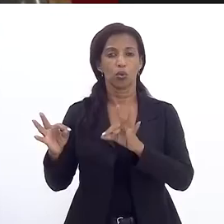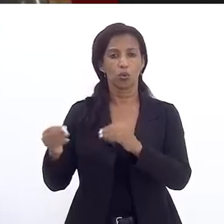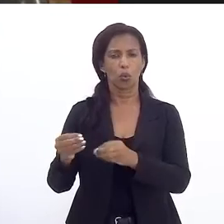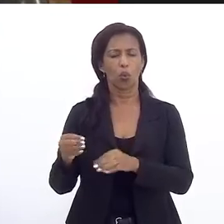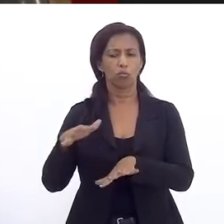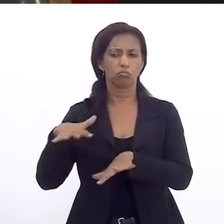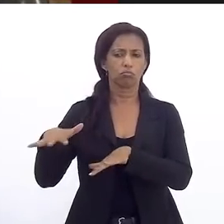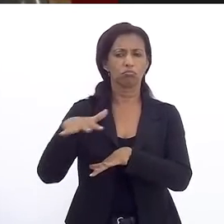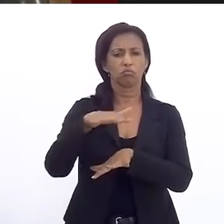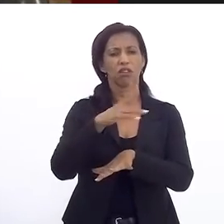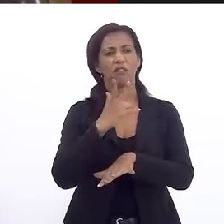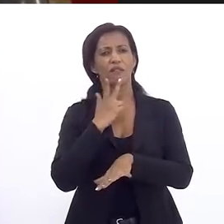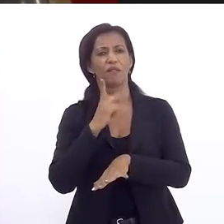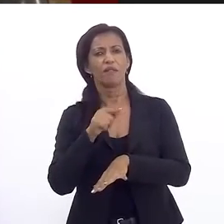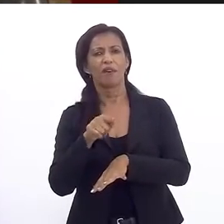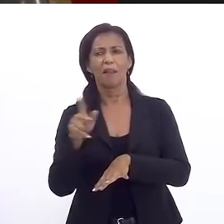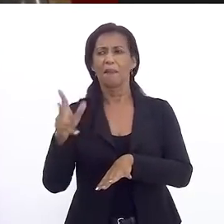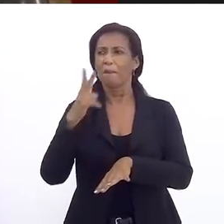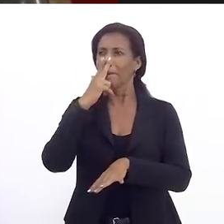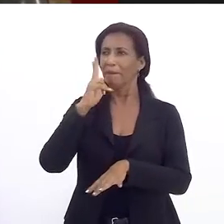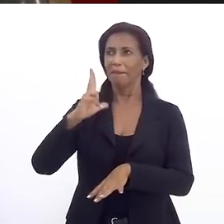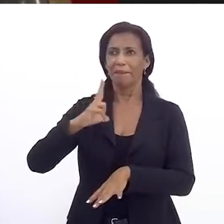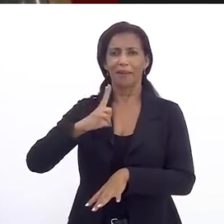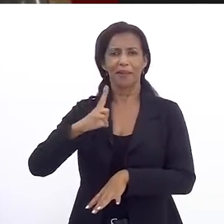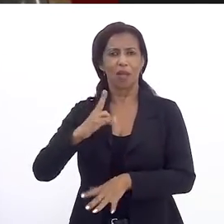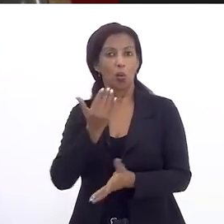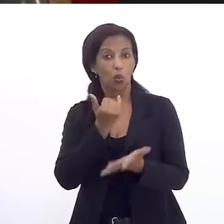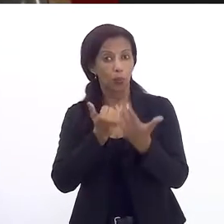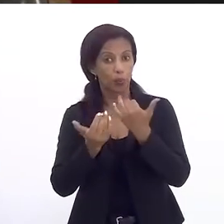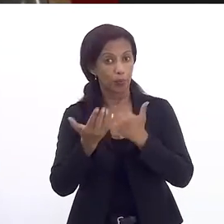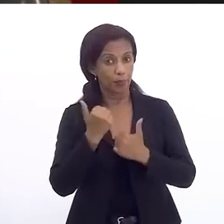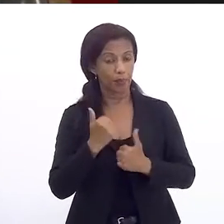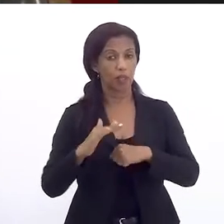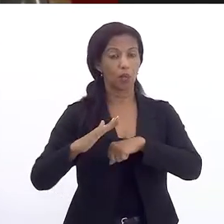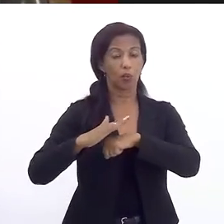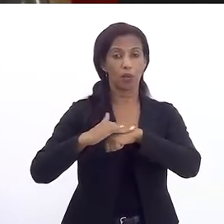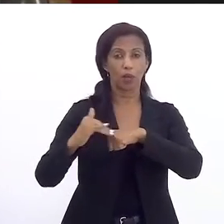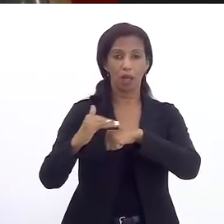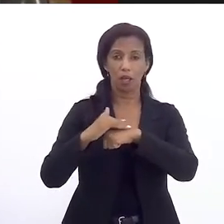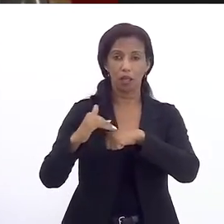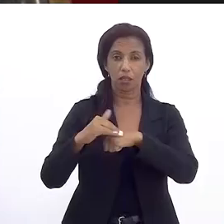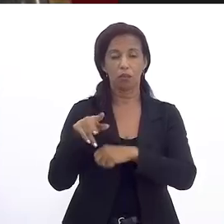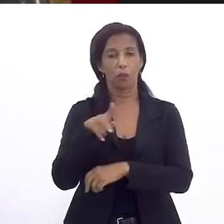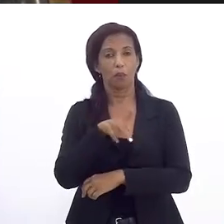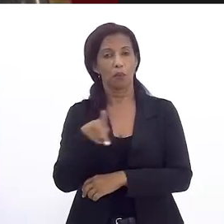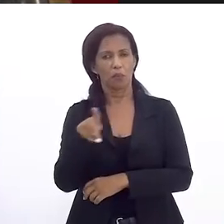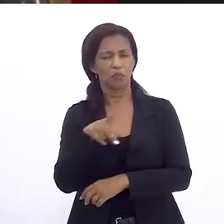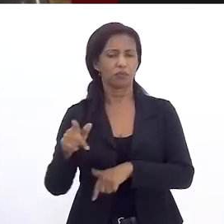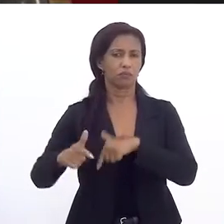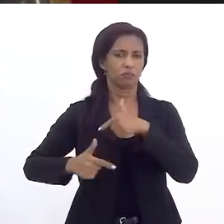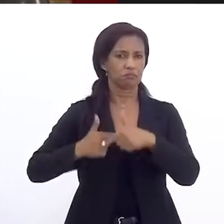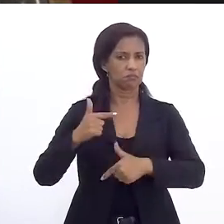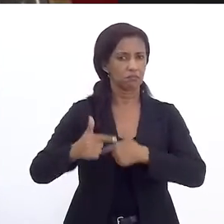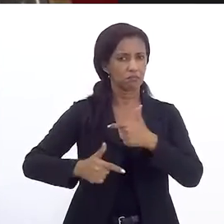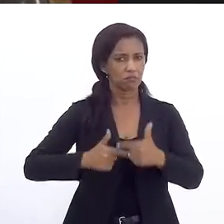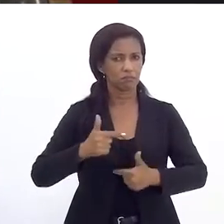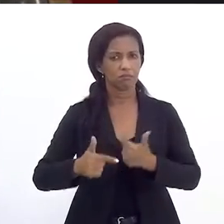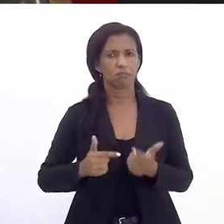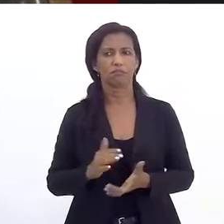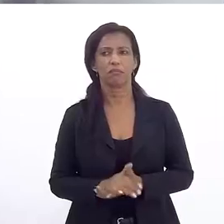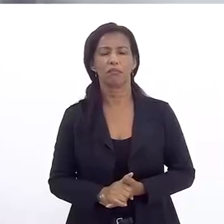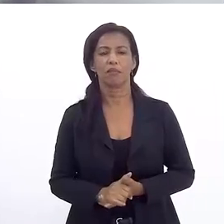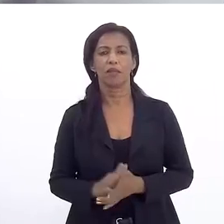As minhas escolas são escolas maravilhosas, onde todos passam e achavam que eram umas escolas particulares,